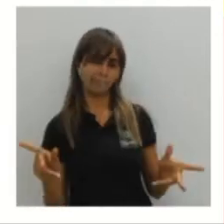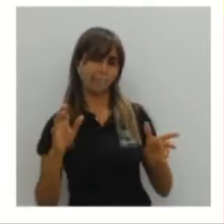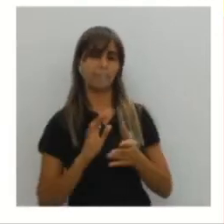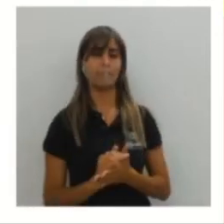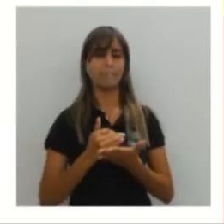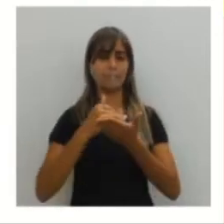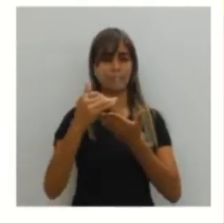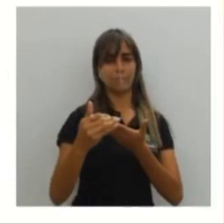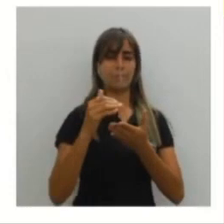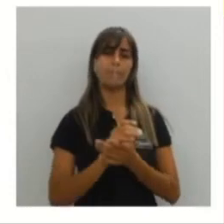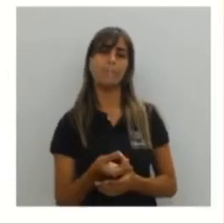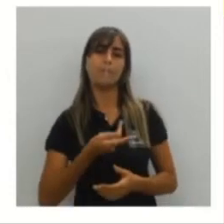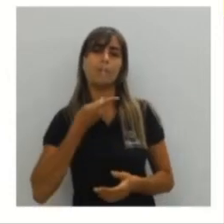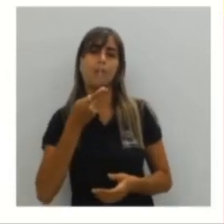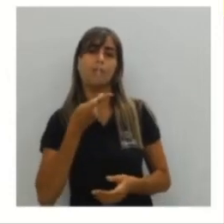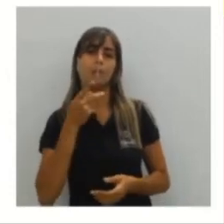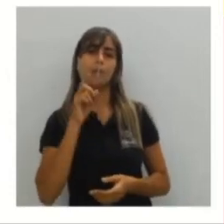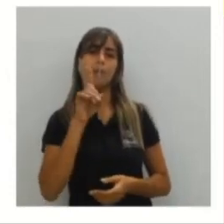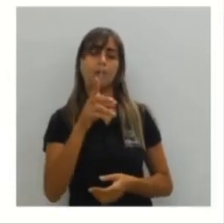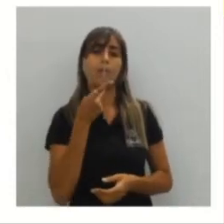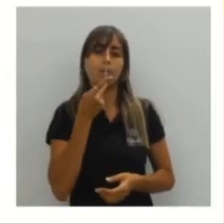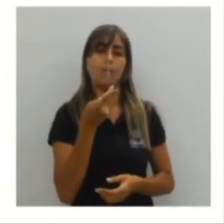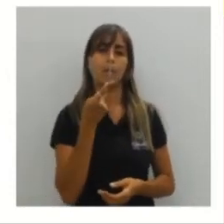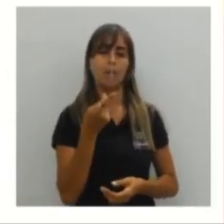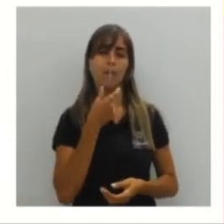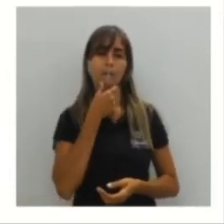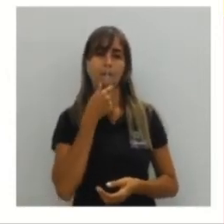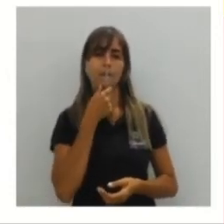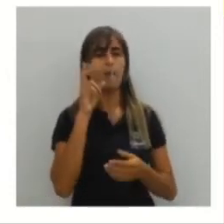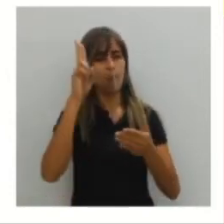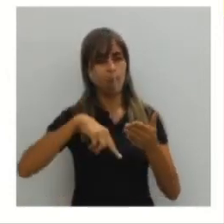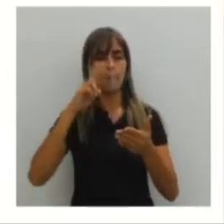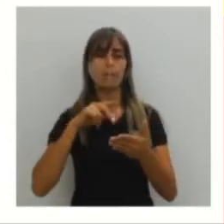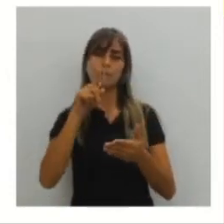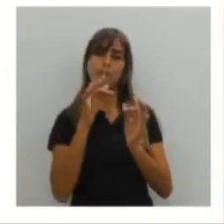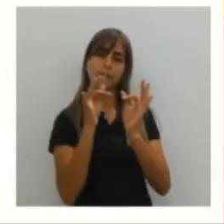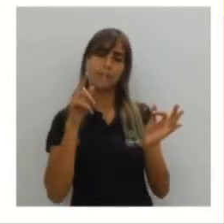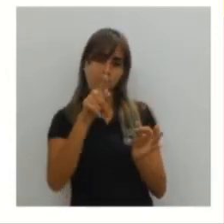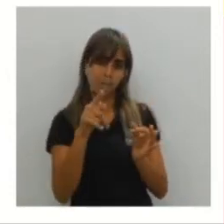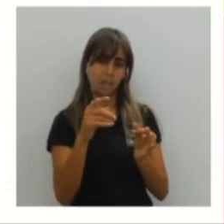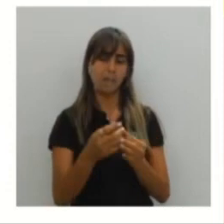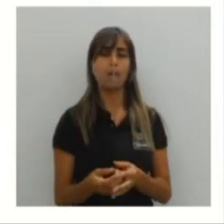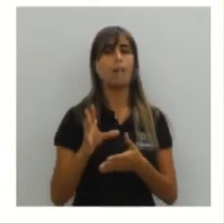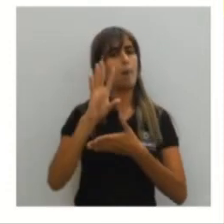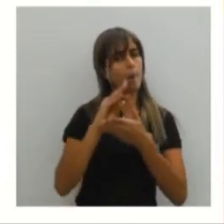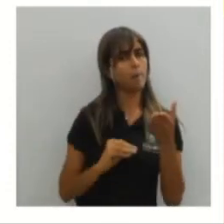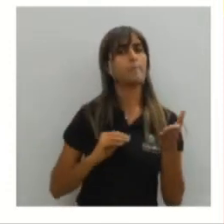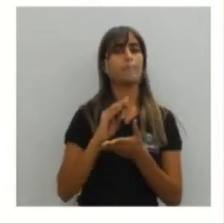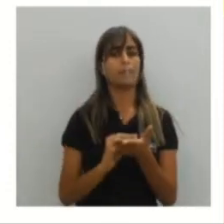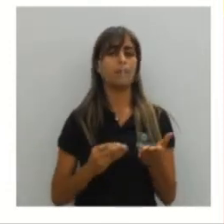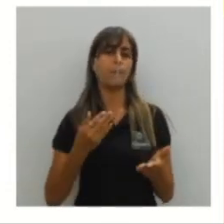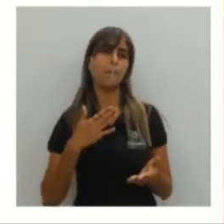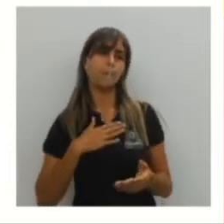Acompanha comigo, tá certo a pronúncia. É interessante que cada vez que eu falo em inglês, leiam a palavra, falem uma frase em inglês, vocês repitam comigo. Os meus